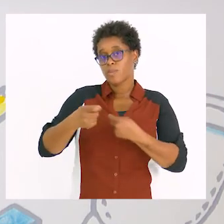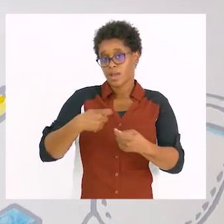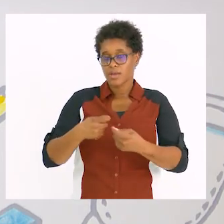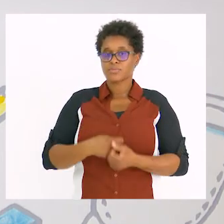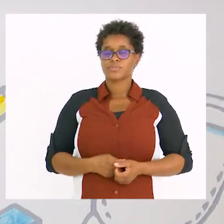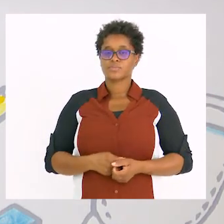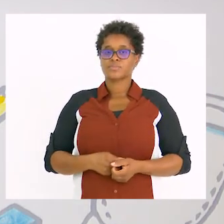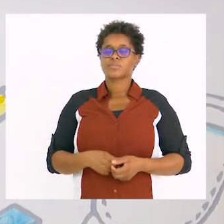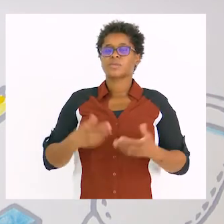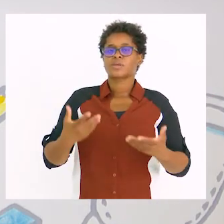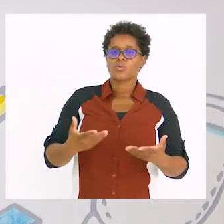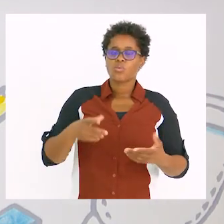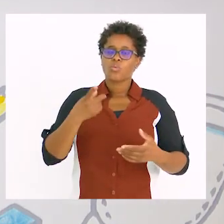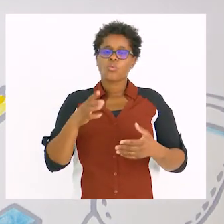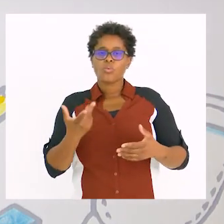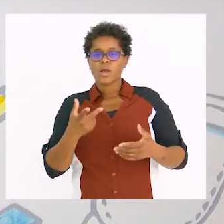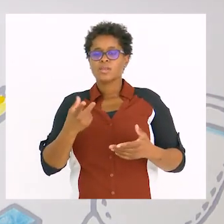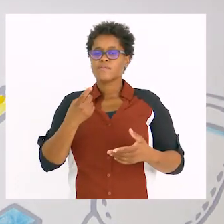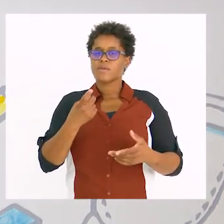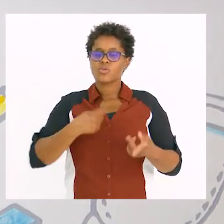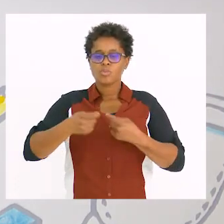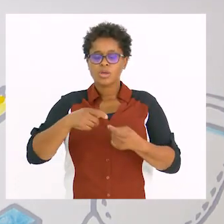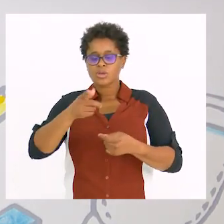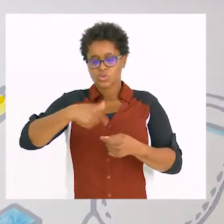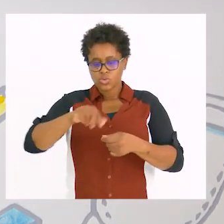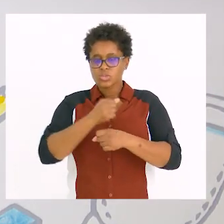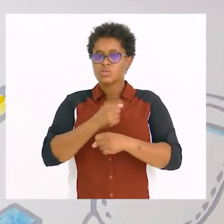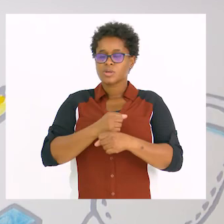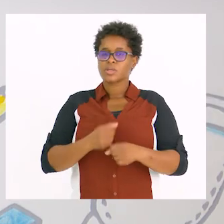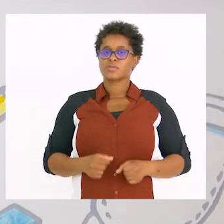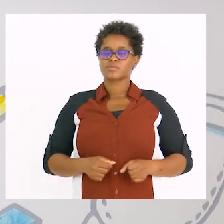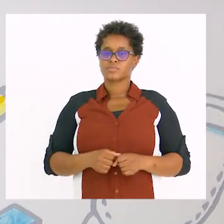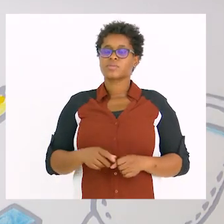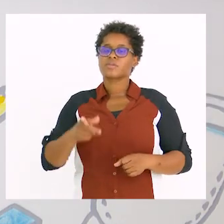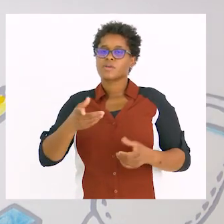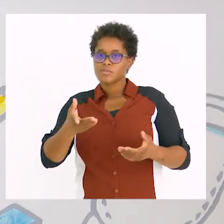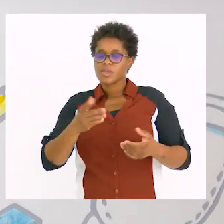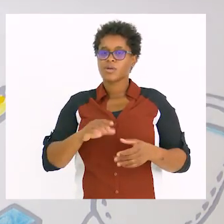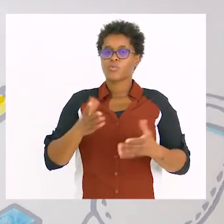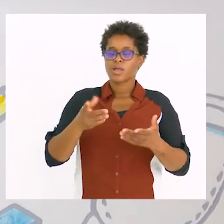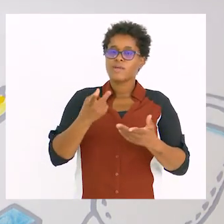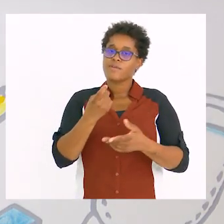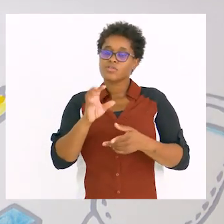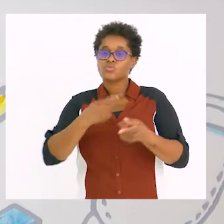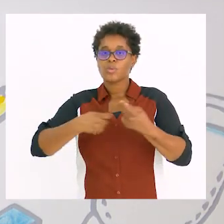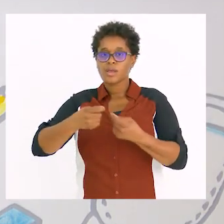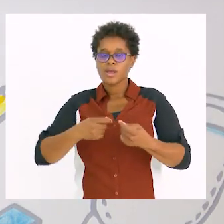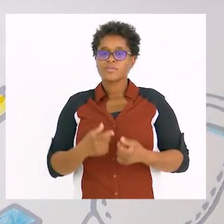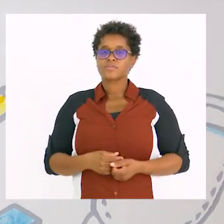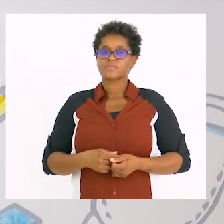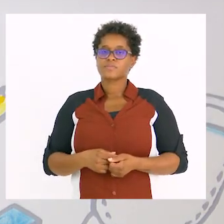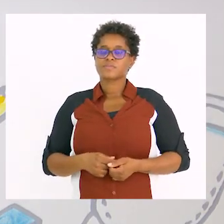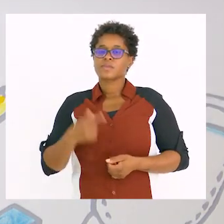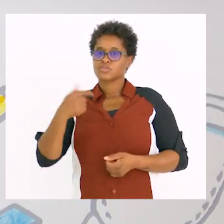mercado. E quais são as falhas do mercado que nós vimos? Vamos lá? Quais são as falhas do mercado? E